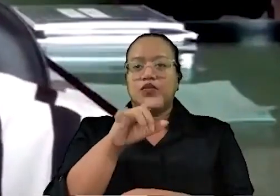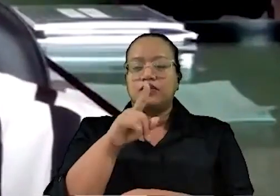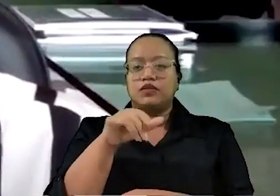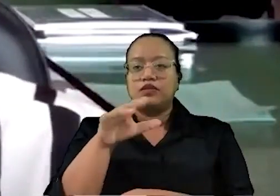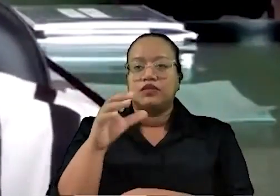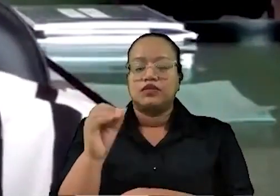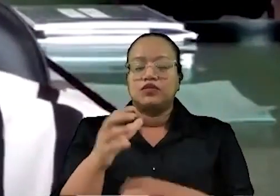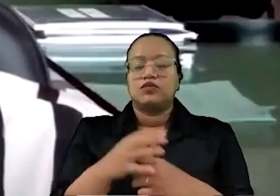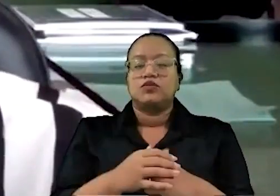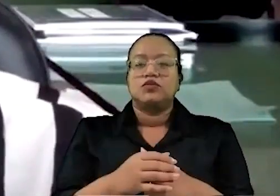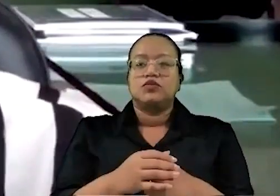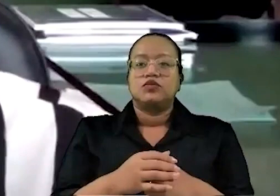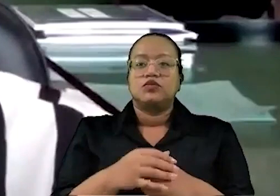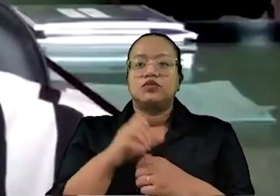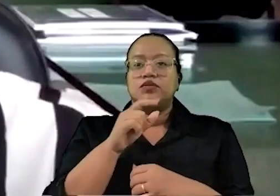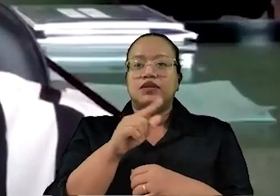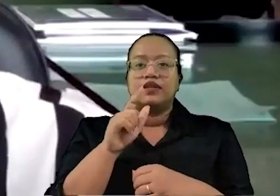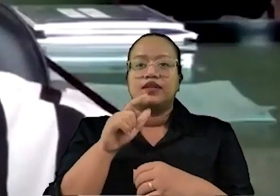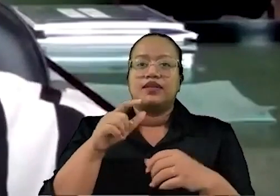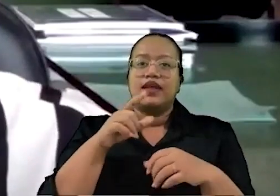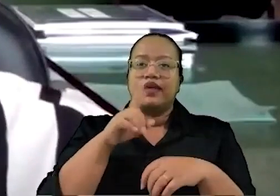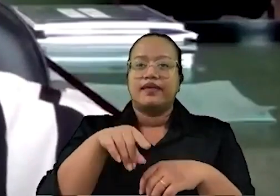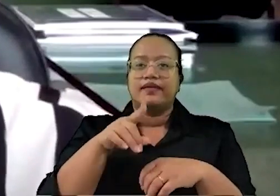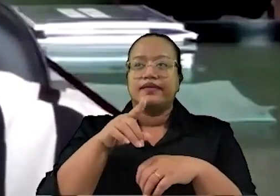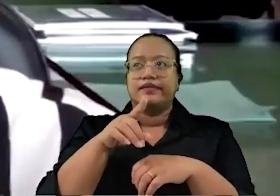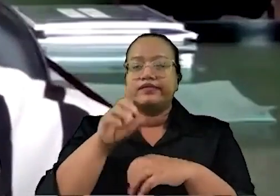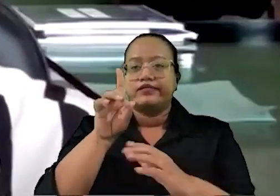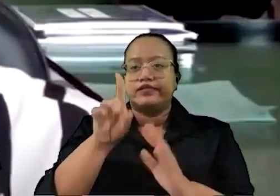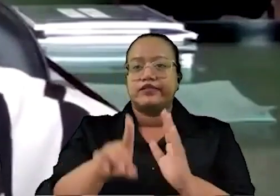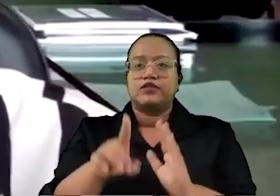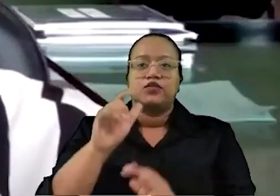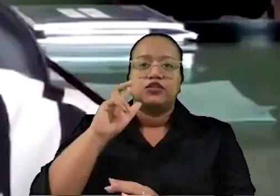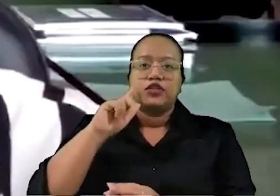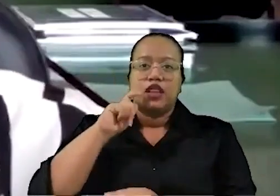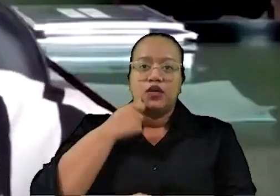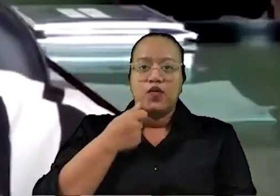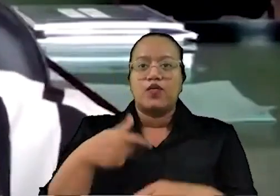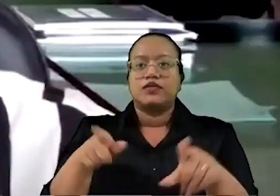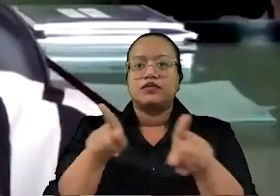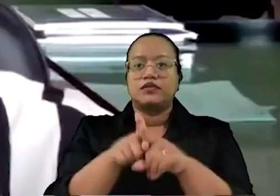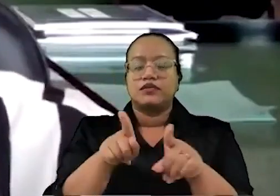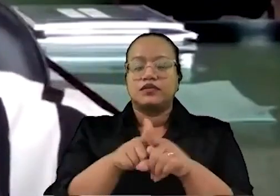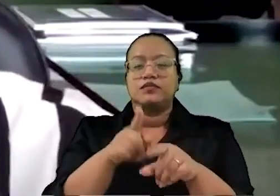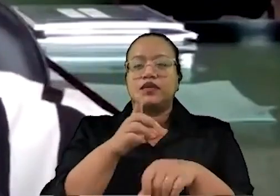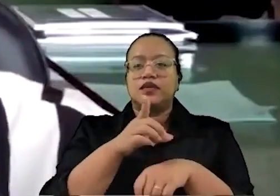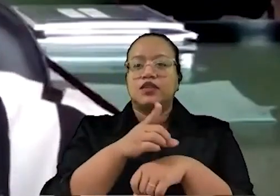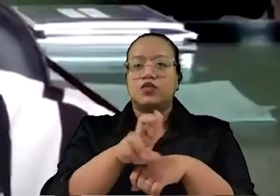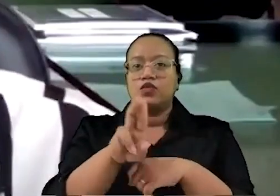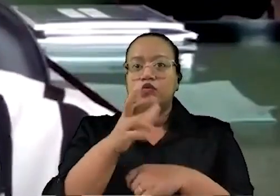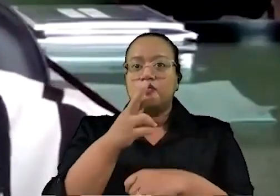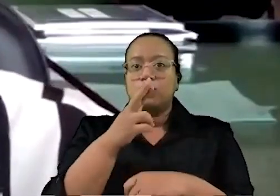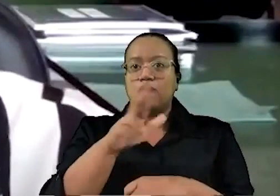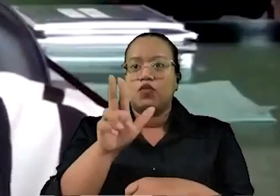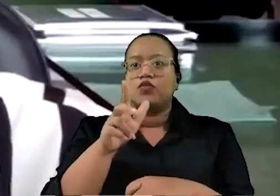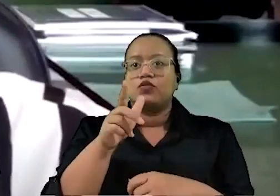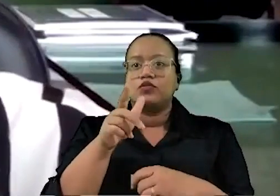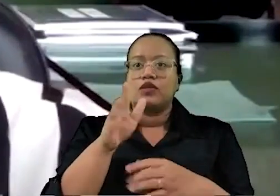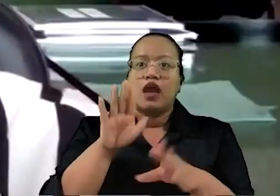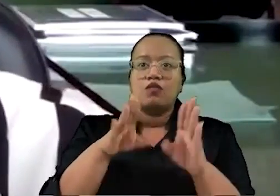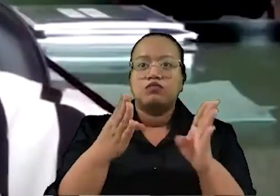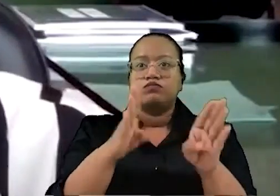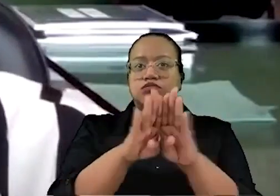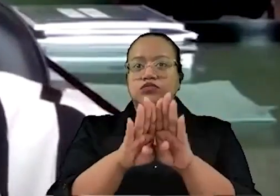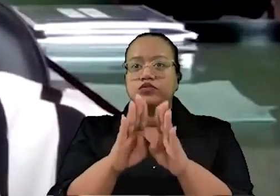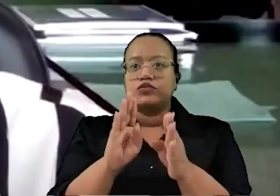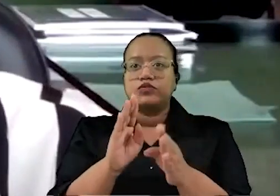doutor Diego estava aqui há pouco com a câmera aberta também, acho que fechou por alguns instantes. Então, cumprimento